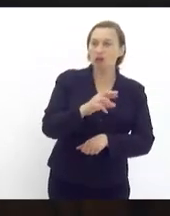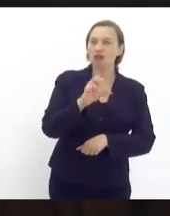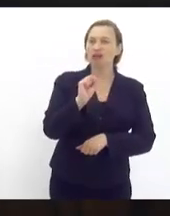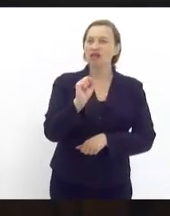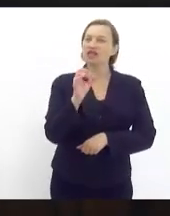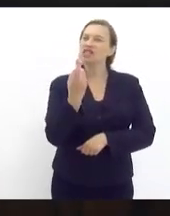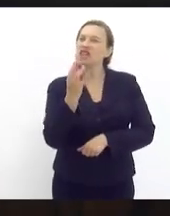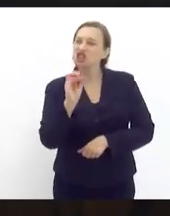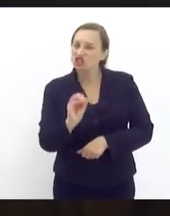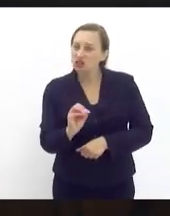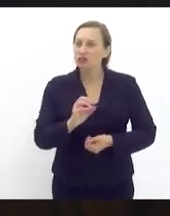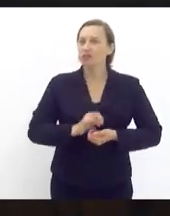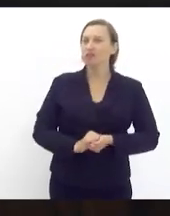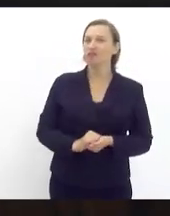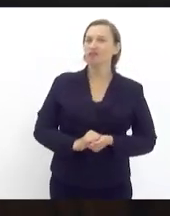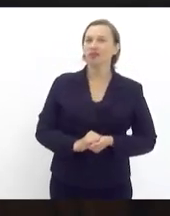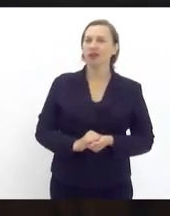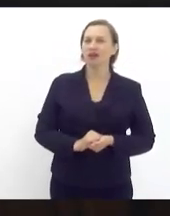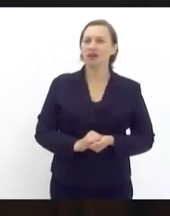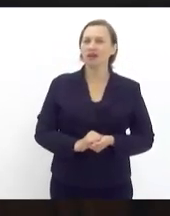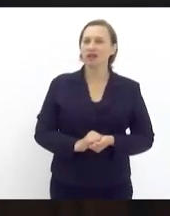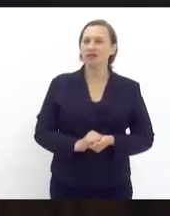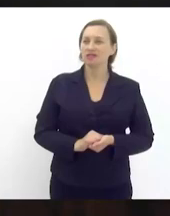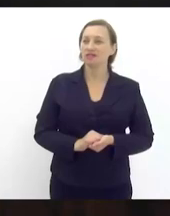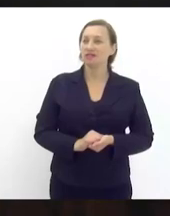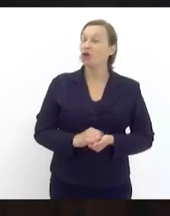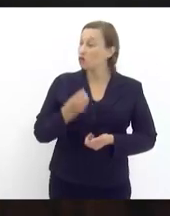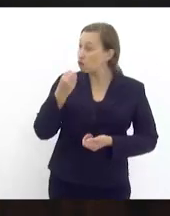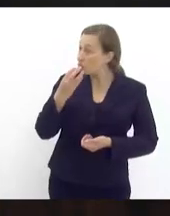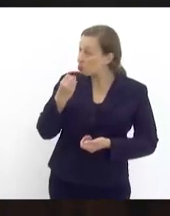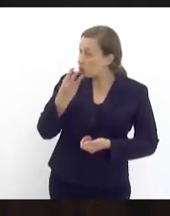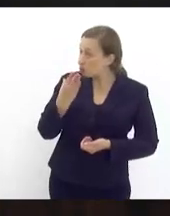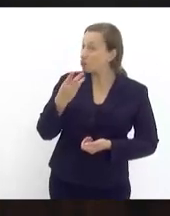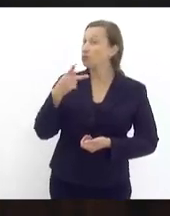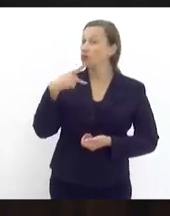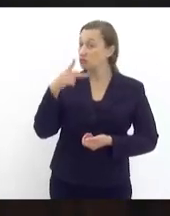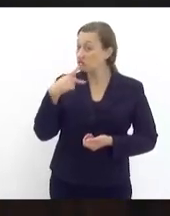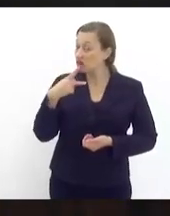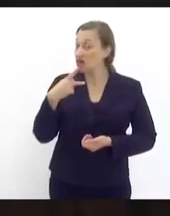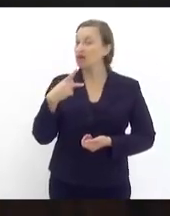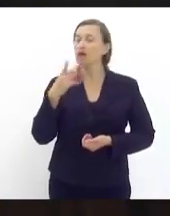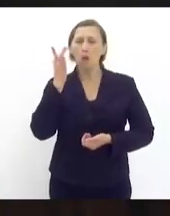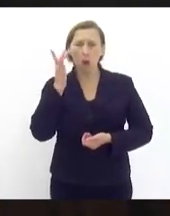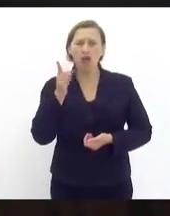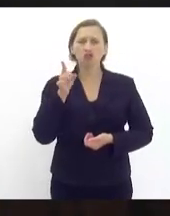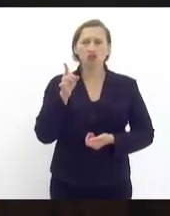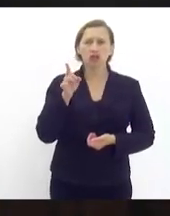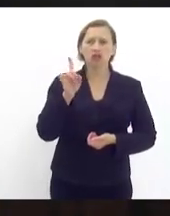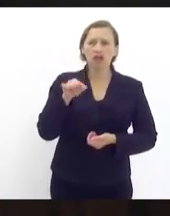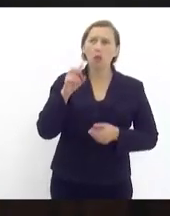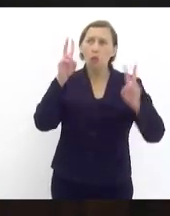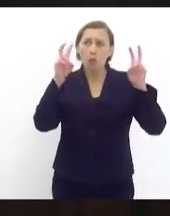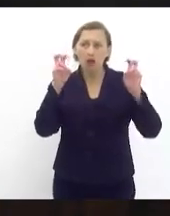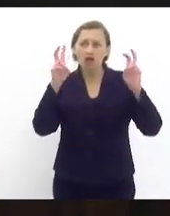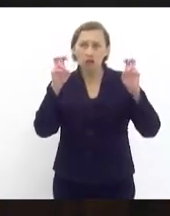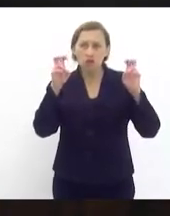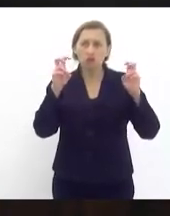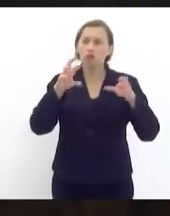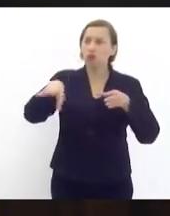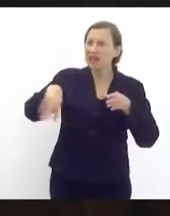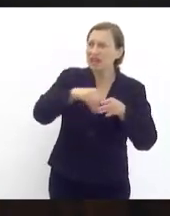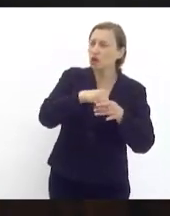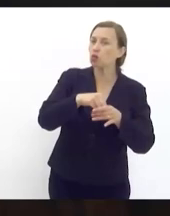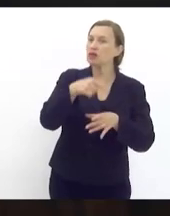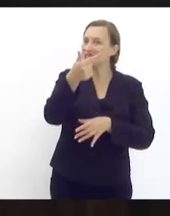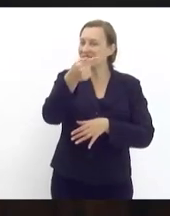muito muito Prudente a sua manifestação acho que isso é uma causa que inclui